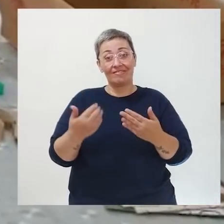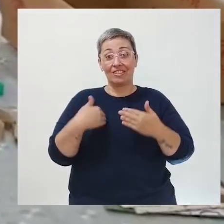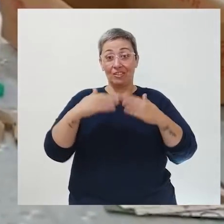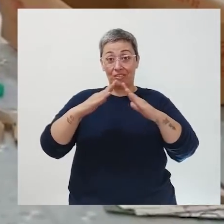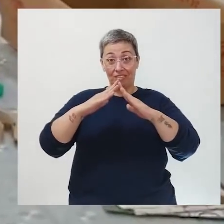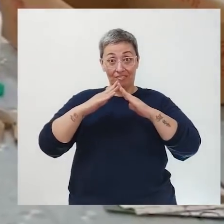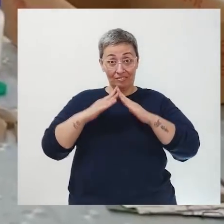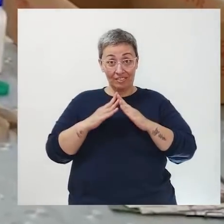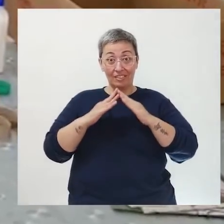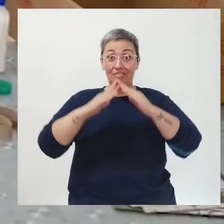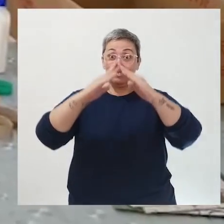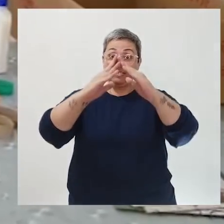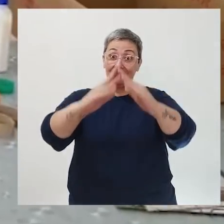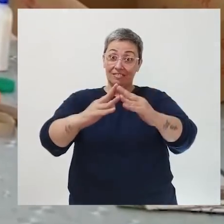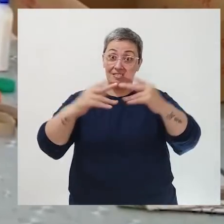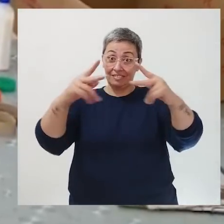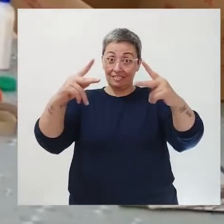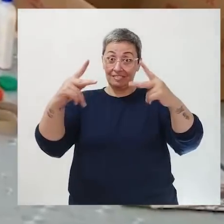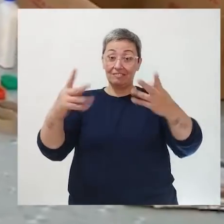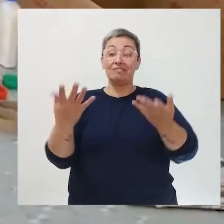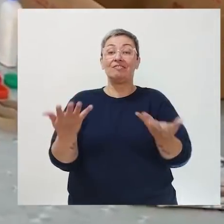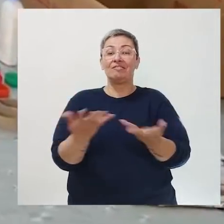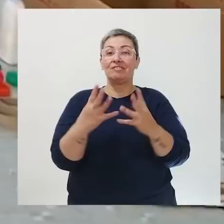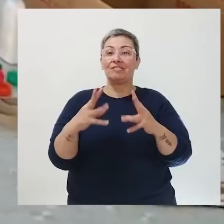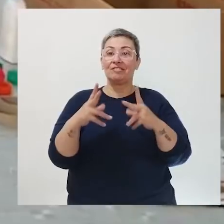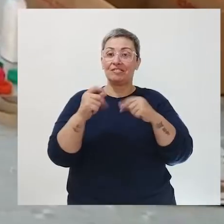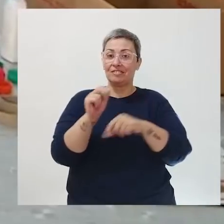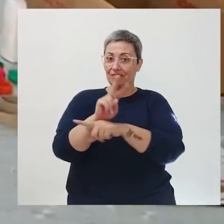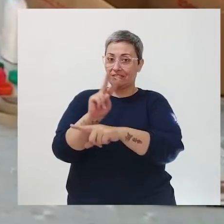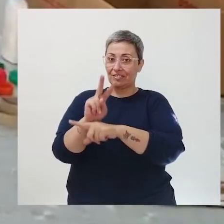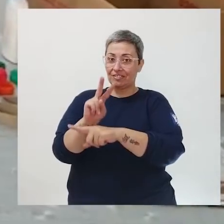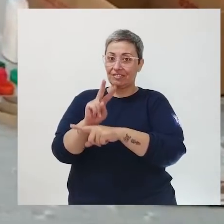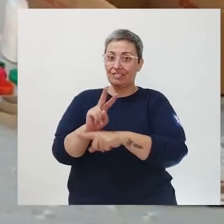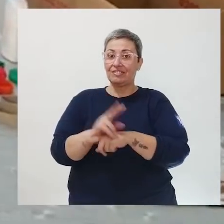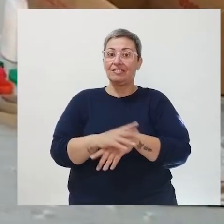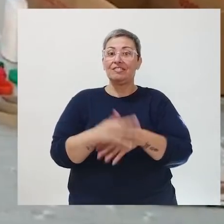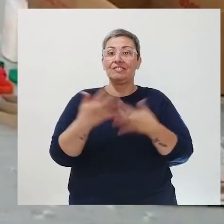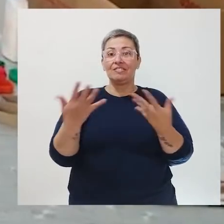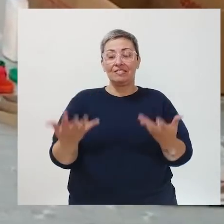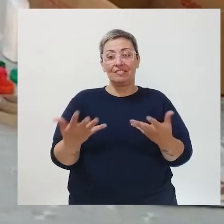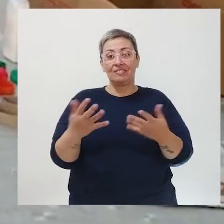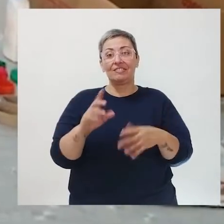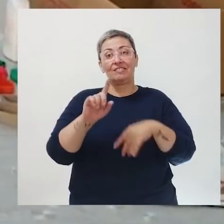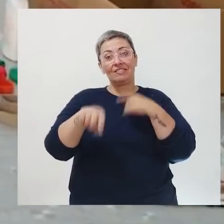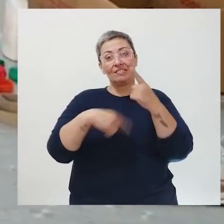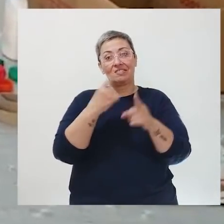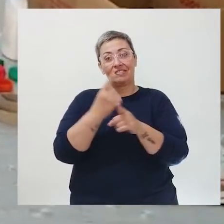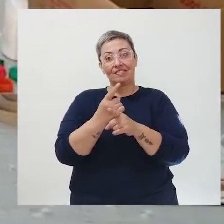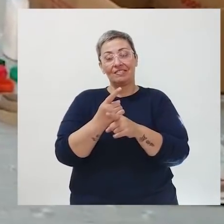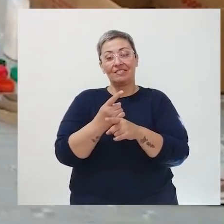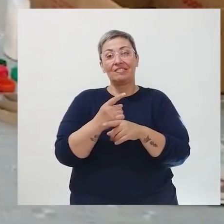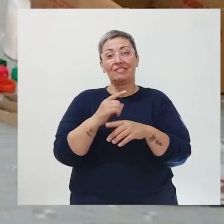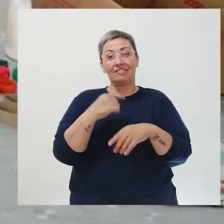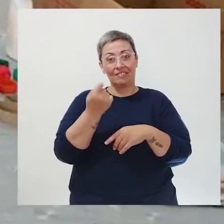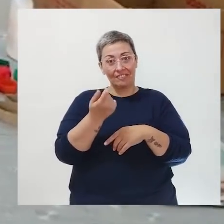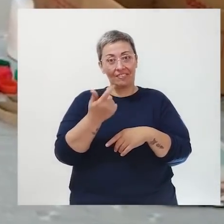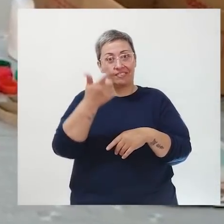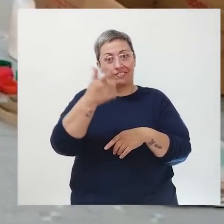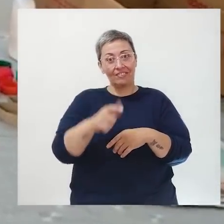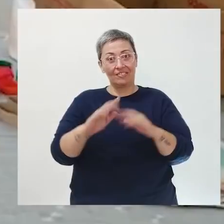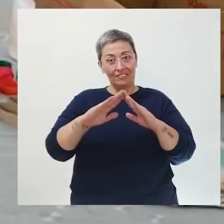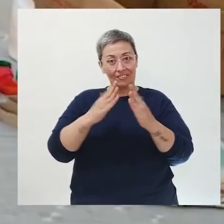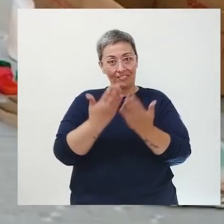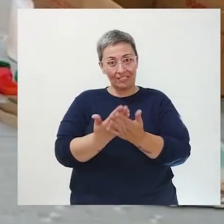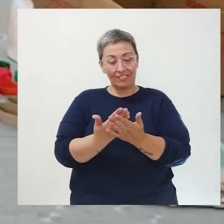é isso. Eu aqui na minha casa, vocês aí na casa de vocês, todo mundo se cuidando. E até a próxima. Em breve